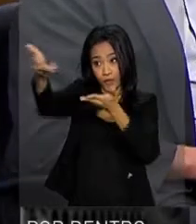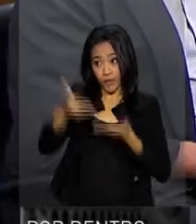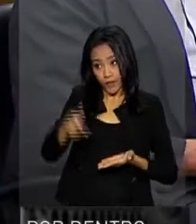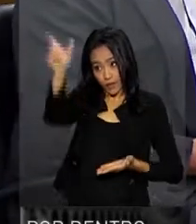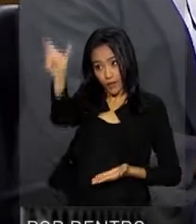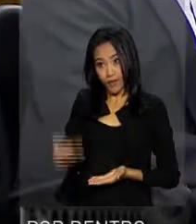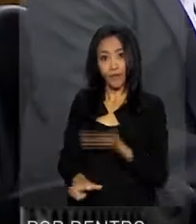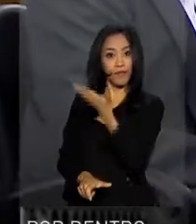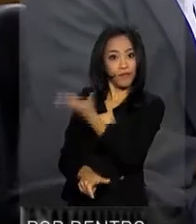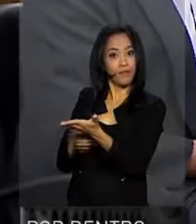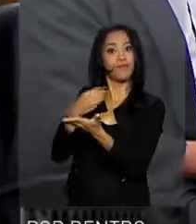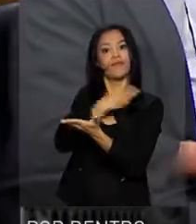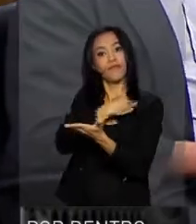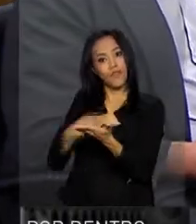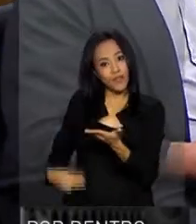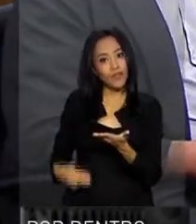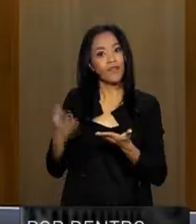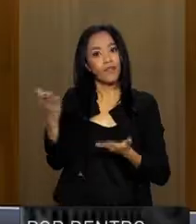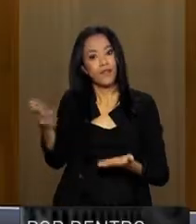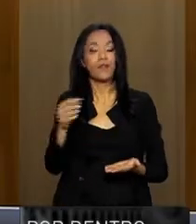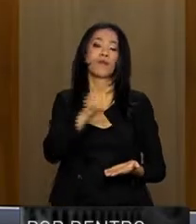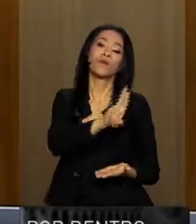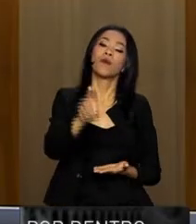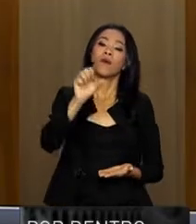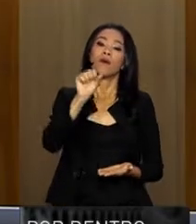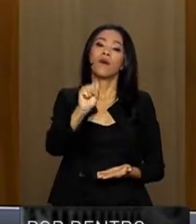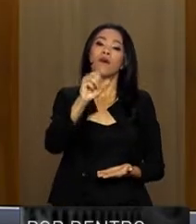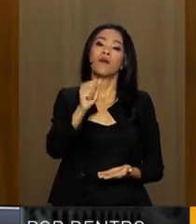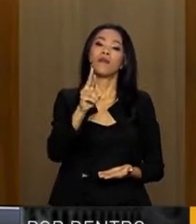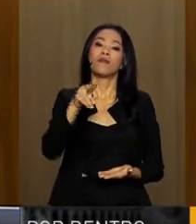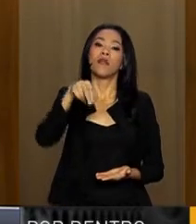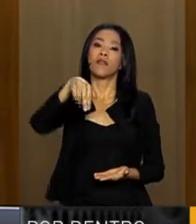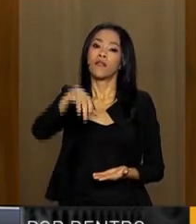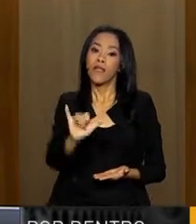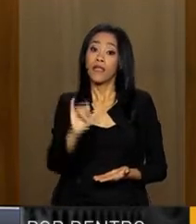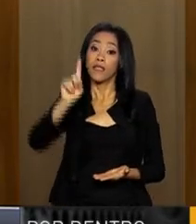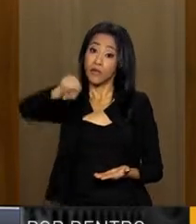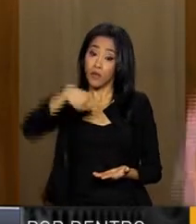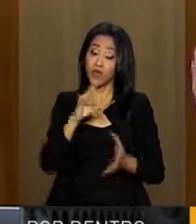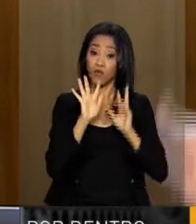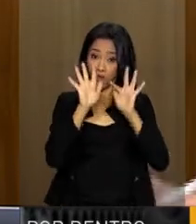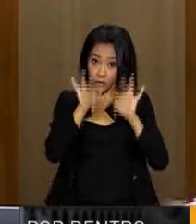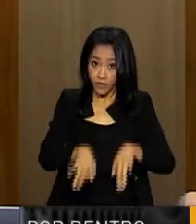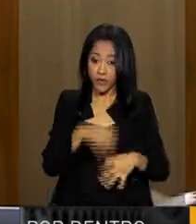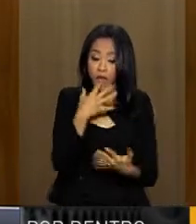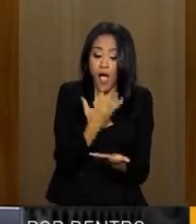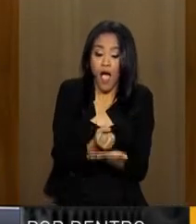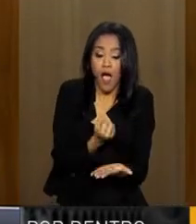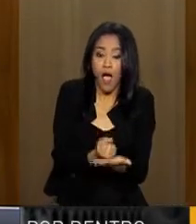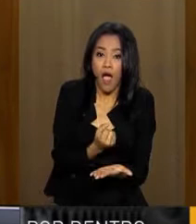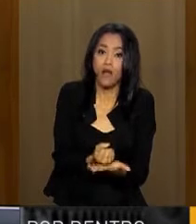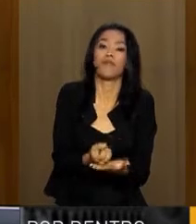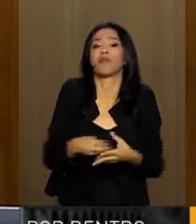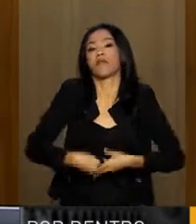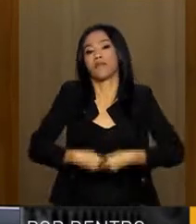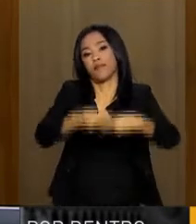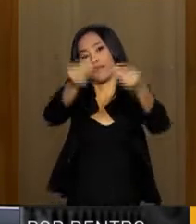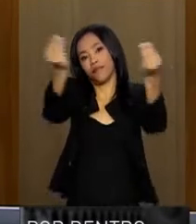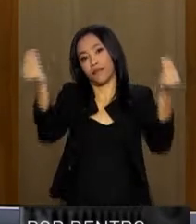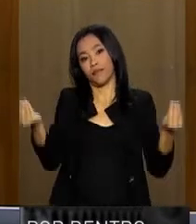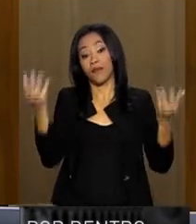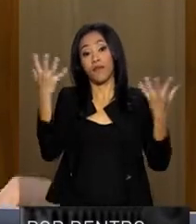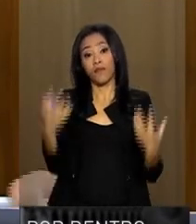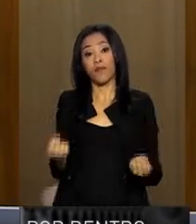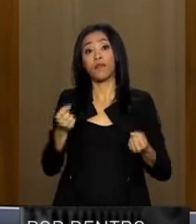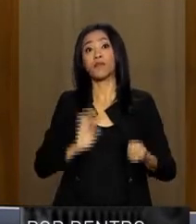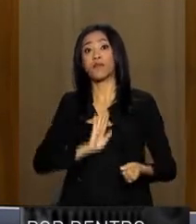sarney filho ao final o áudio vai estar disponível no site da rede nacional de rádio e ministro continuando então nosso giro pelo brasil a gente